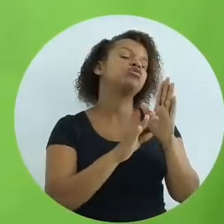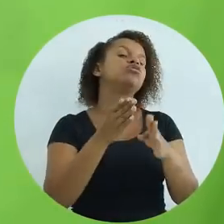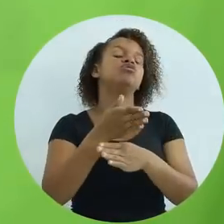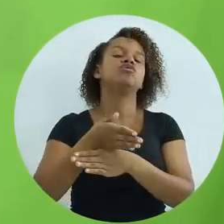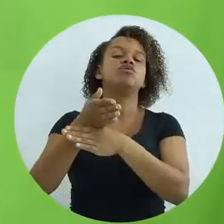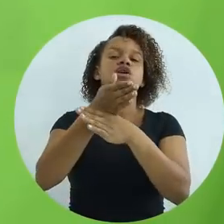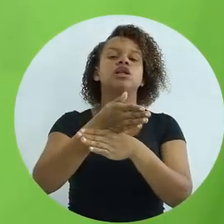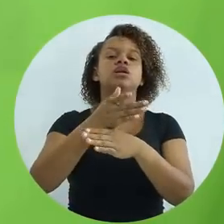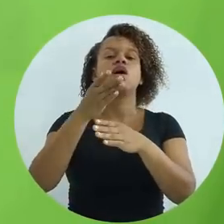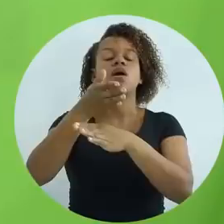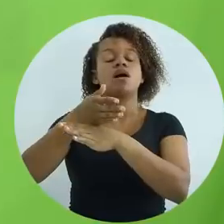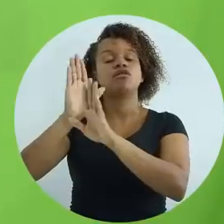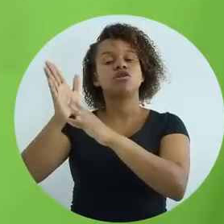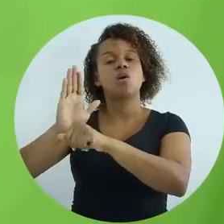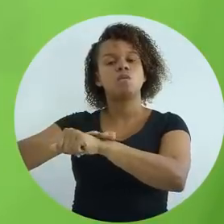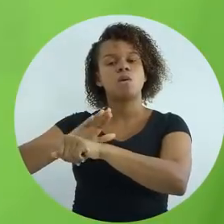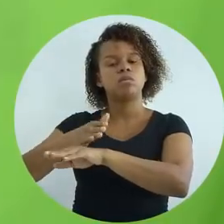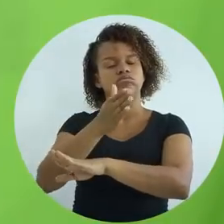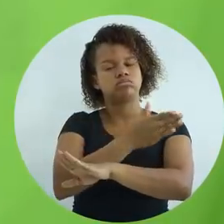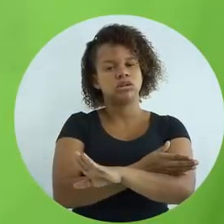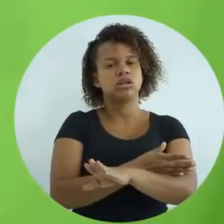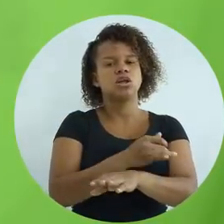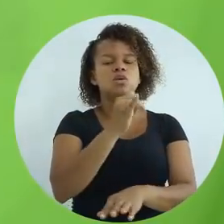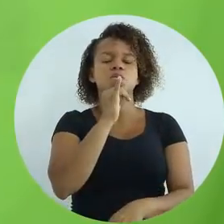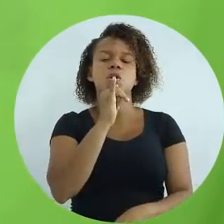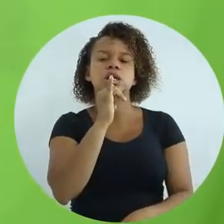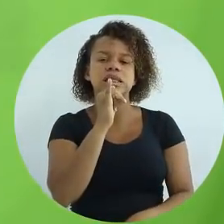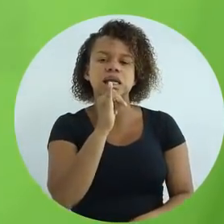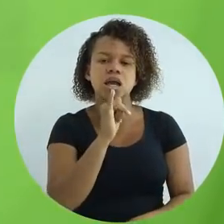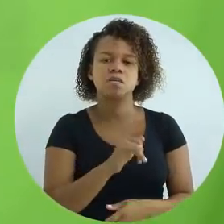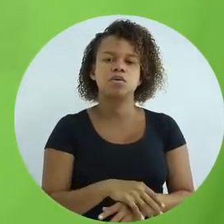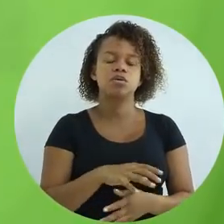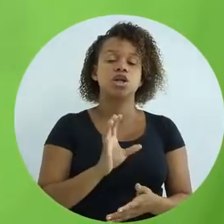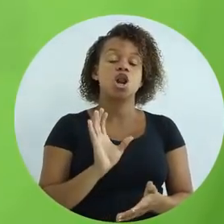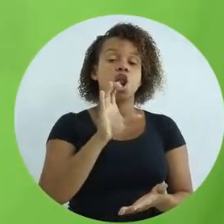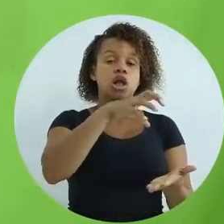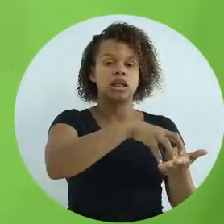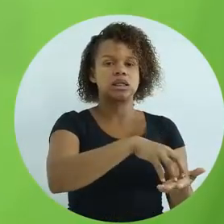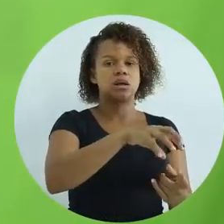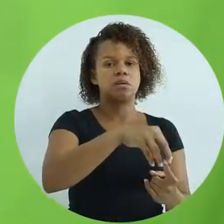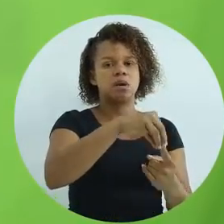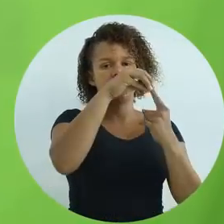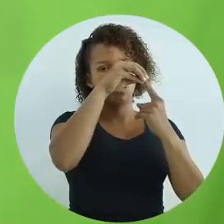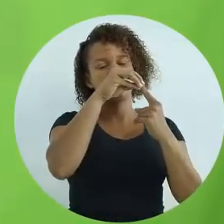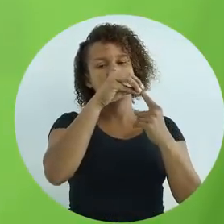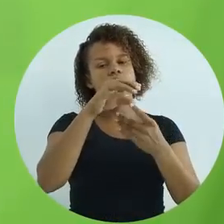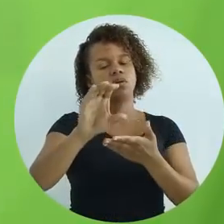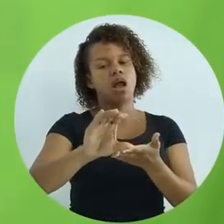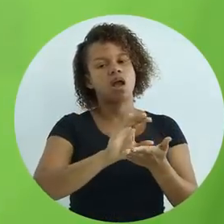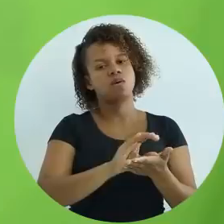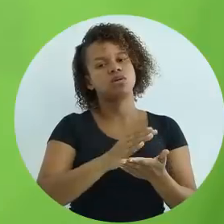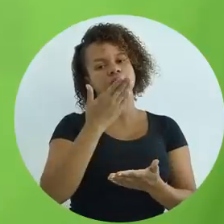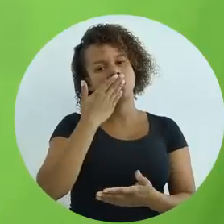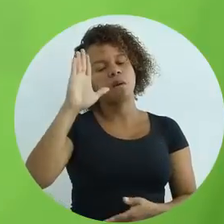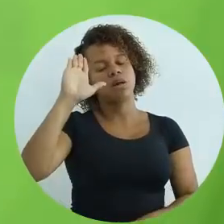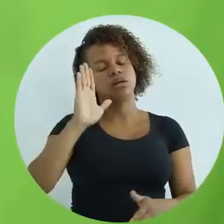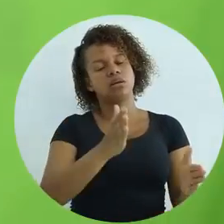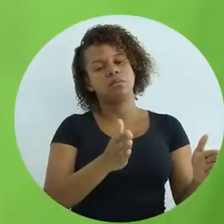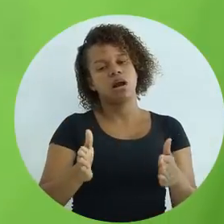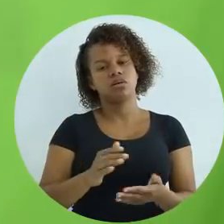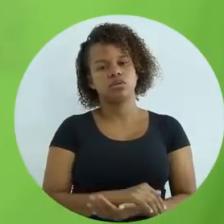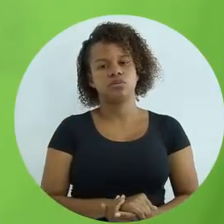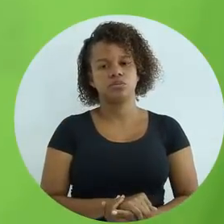outro momento e no qual eu mostro um exemplo de alocação, priorização de recursos e também promessa de